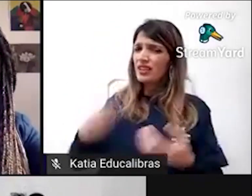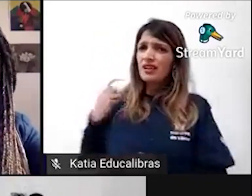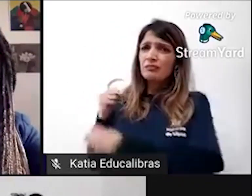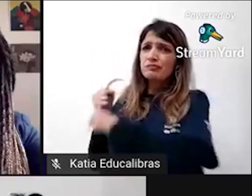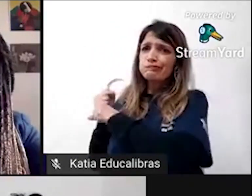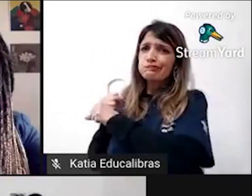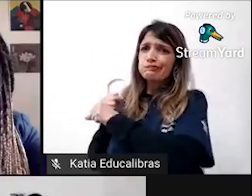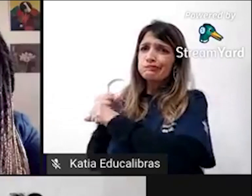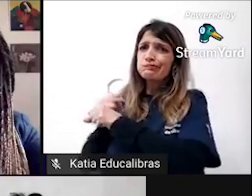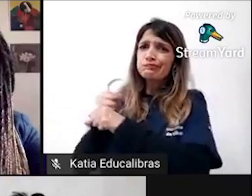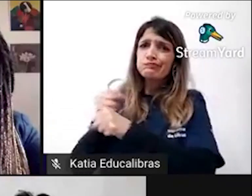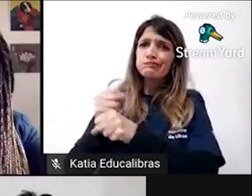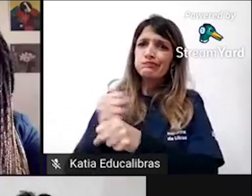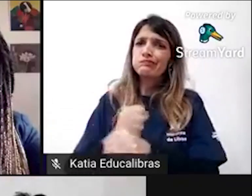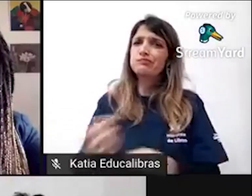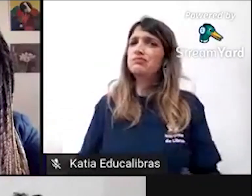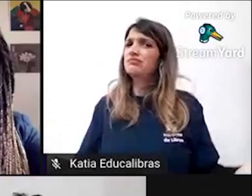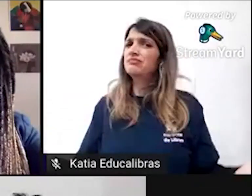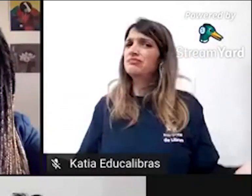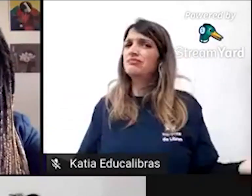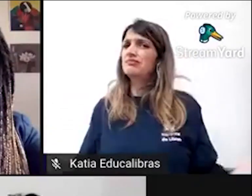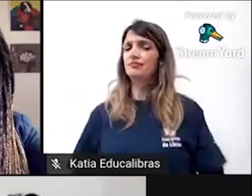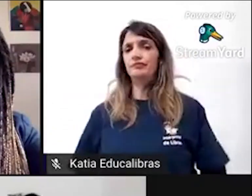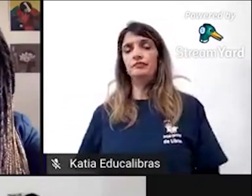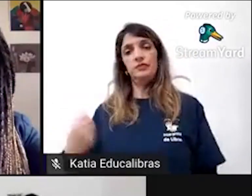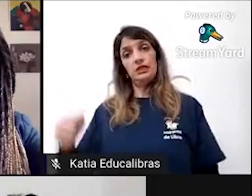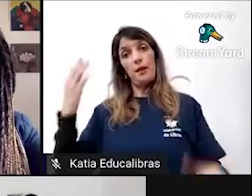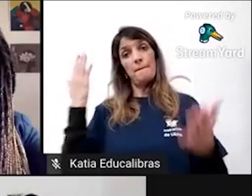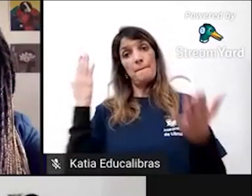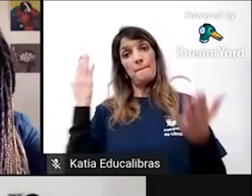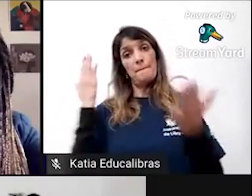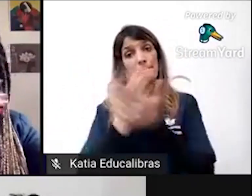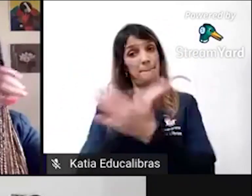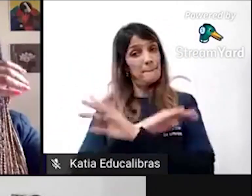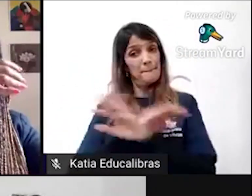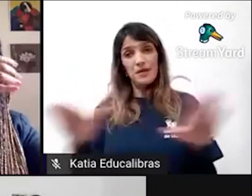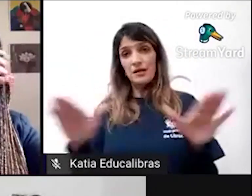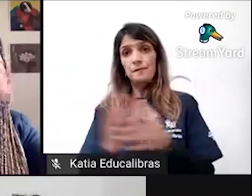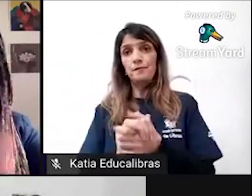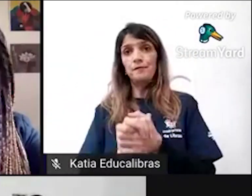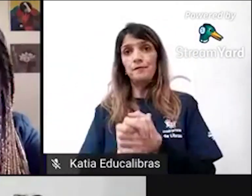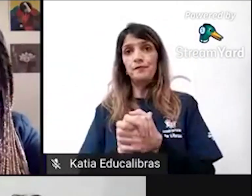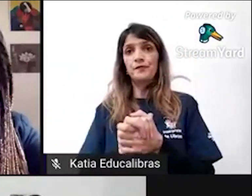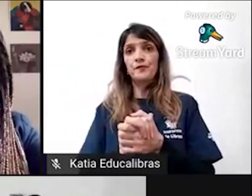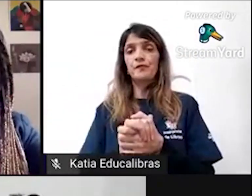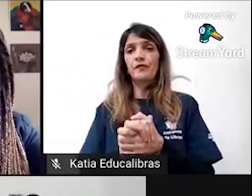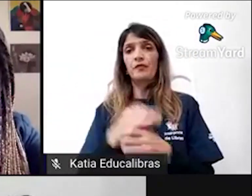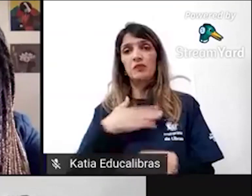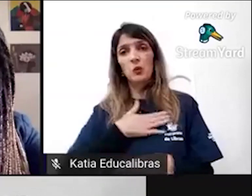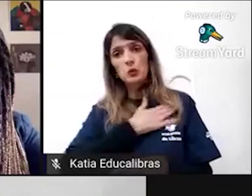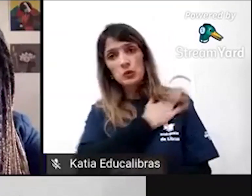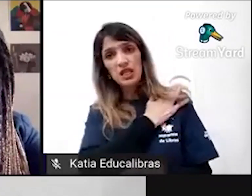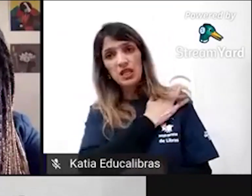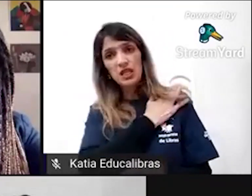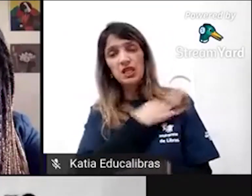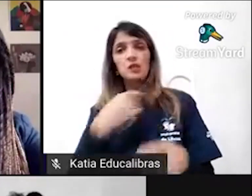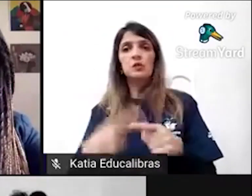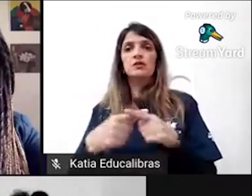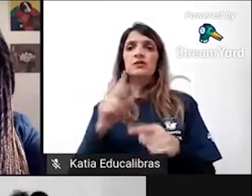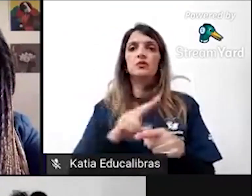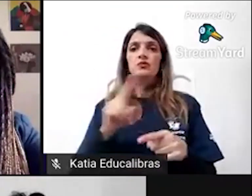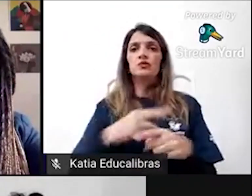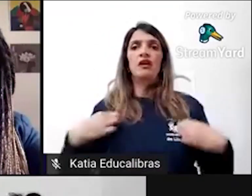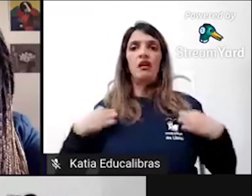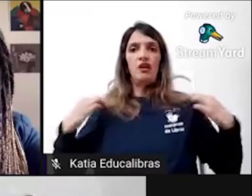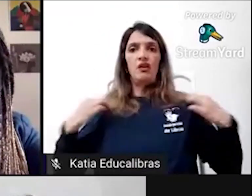apenas. A gente tem que acabar com essa coisa de que temos que usar a roupa do outro, temos que pegar